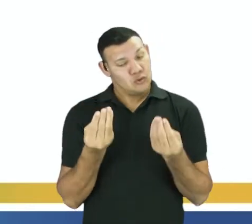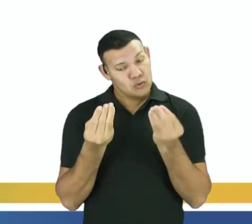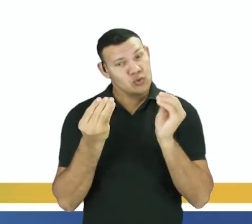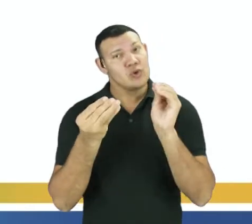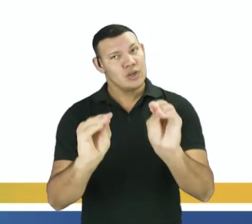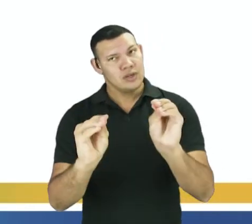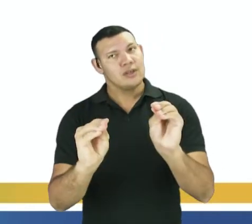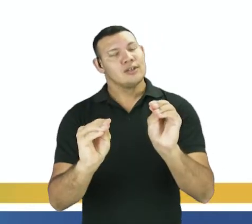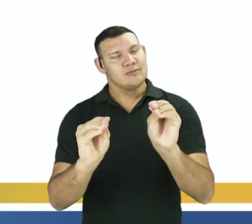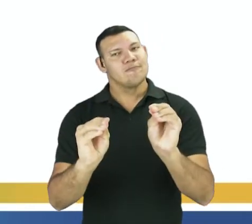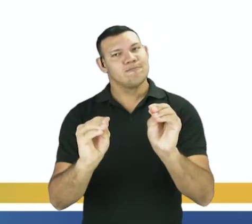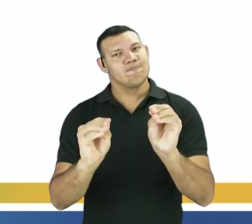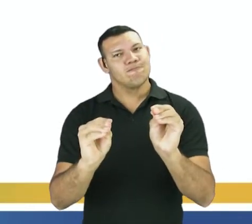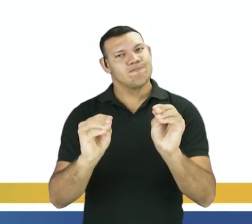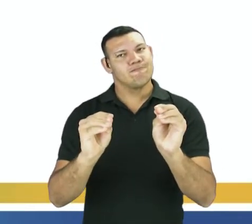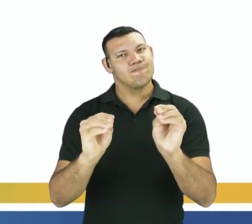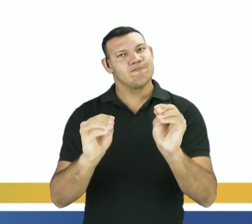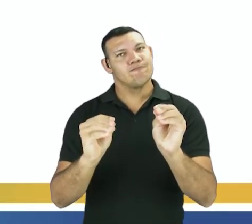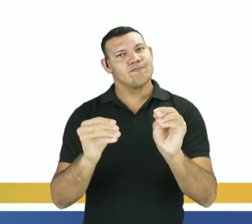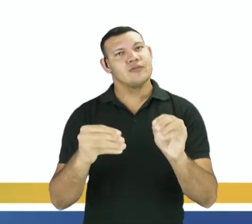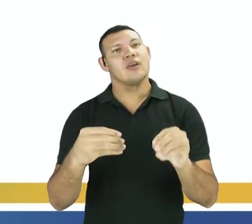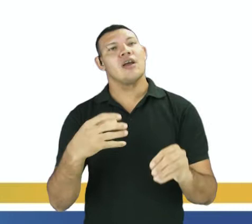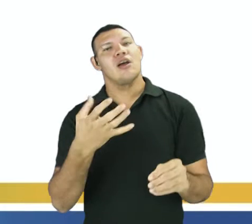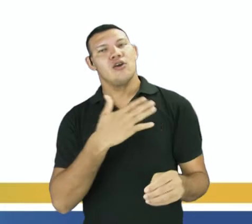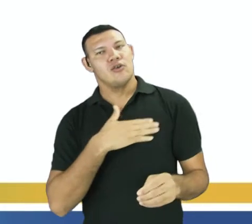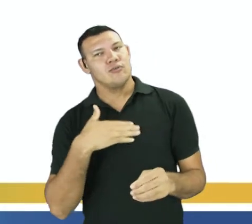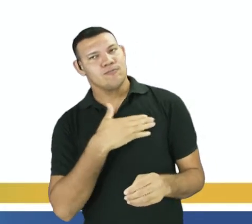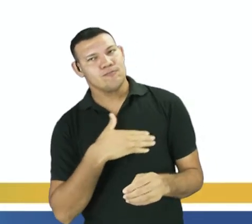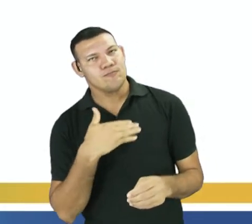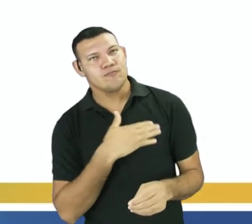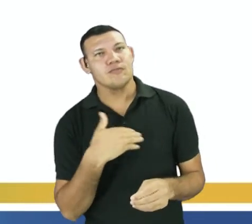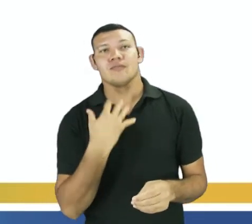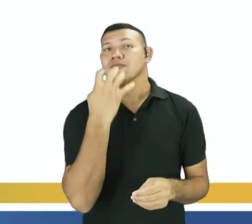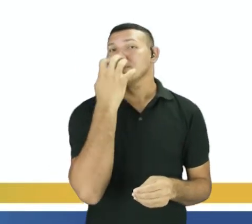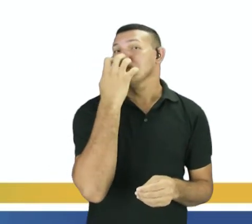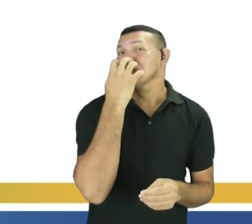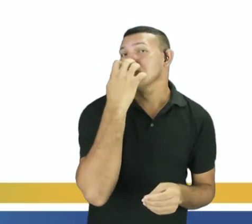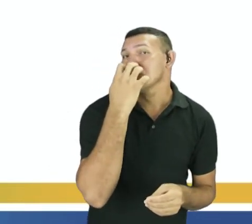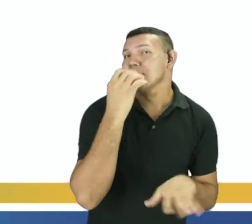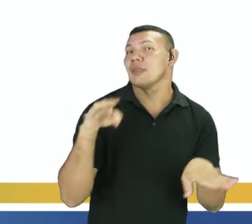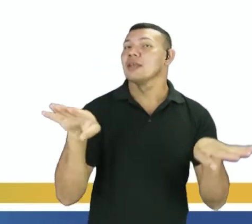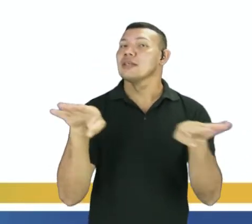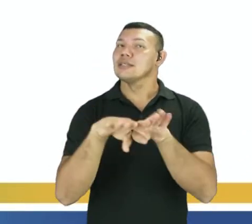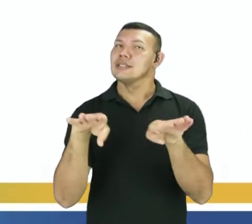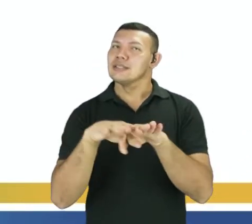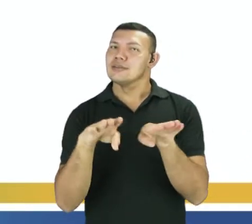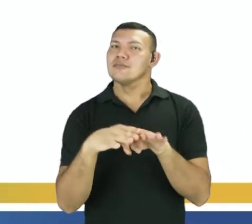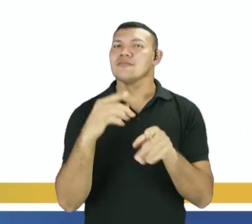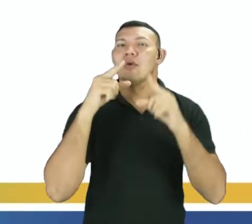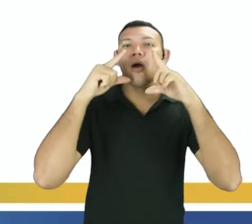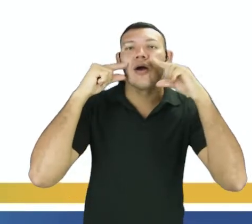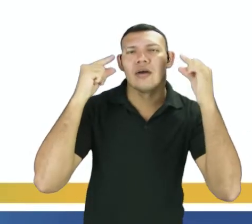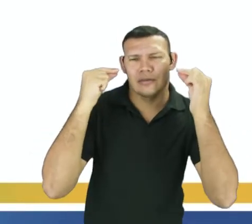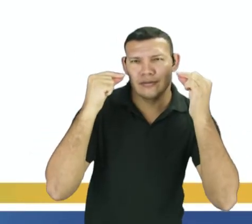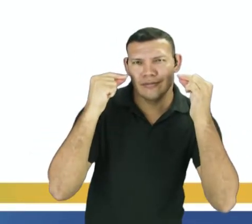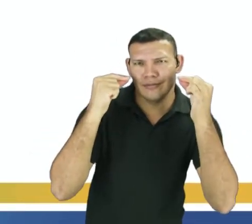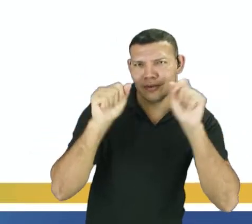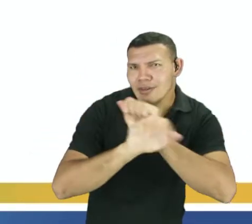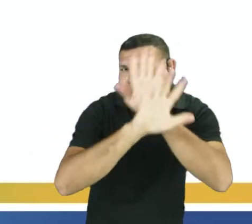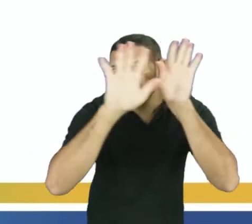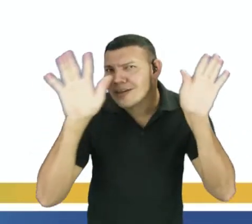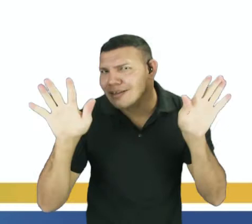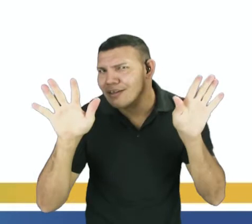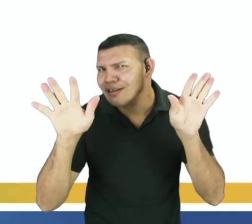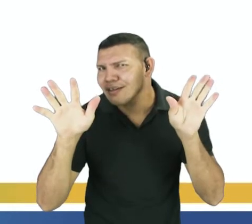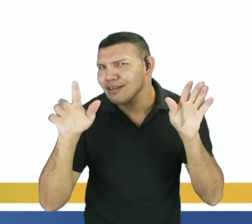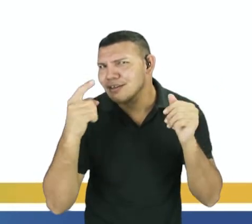Es algo a más. Me gustan los perros y los gatos. ¿Está bien? Pegaram, pessoal? Pegaram